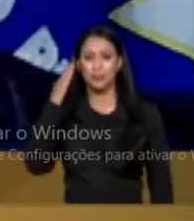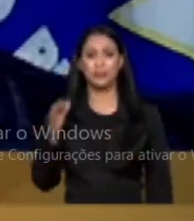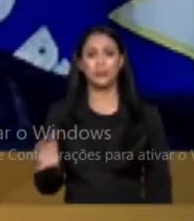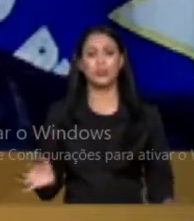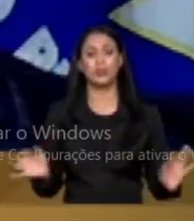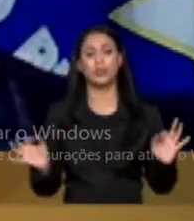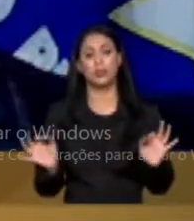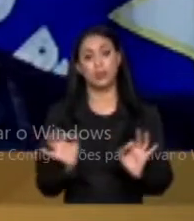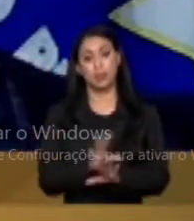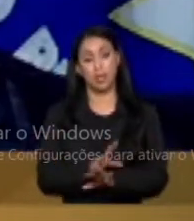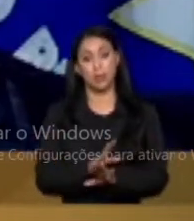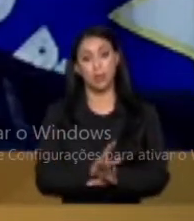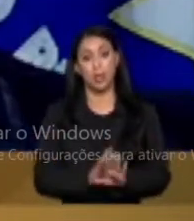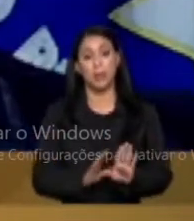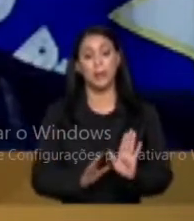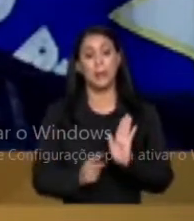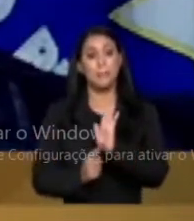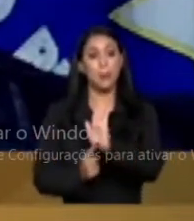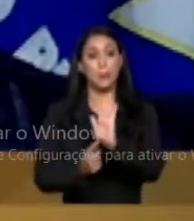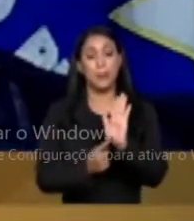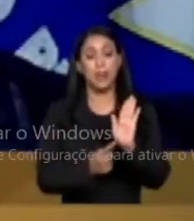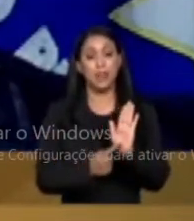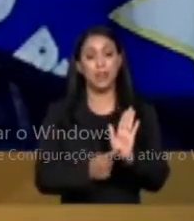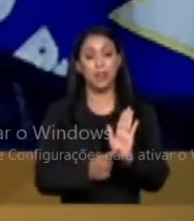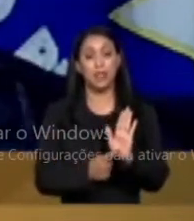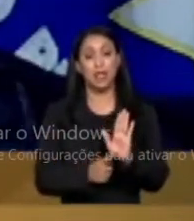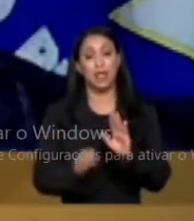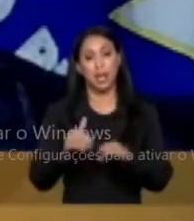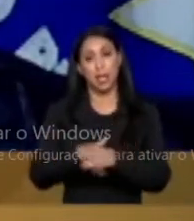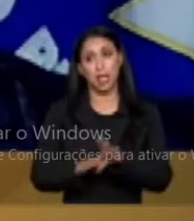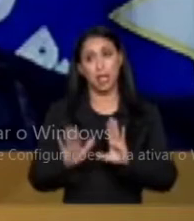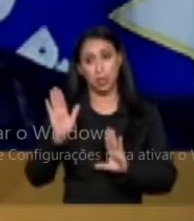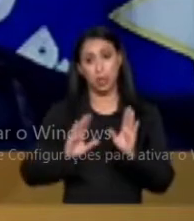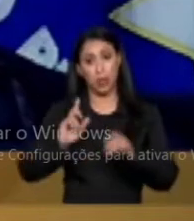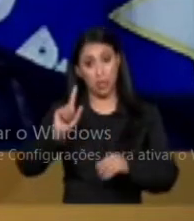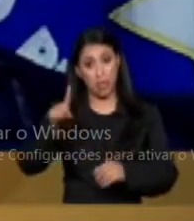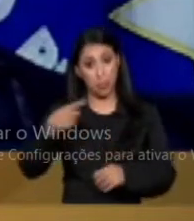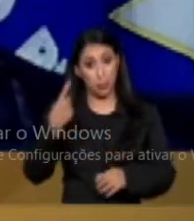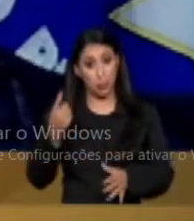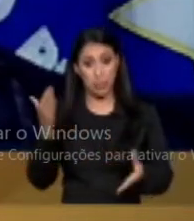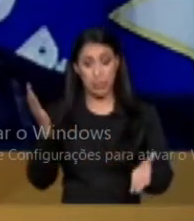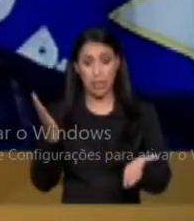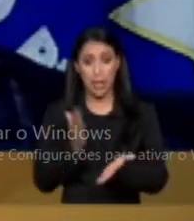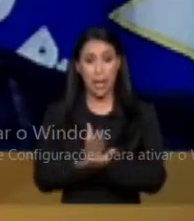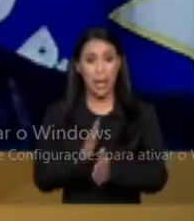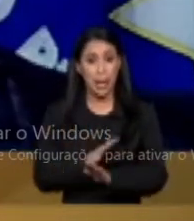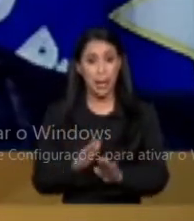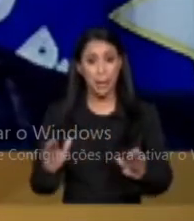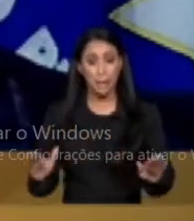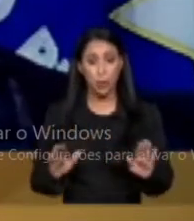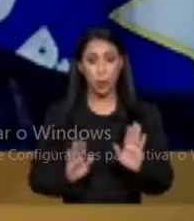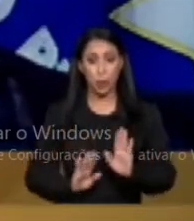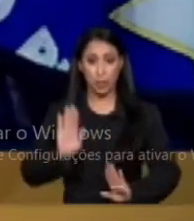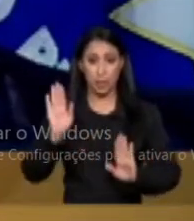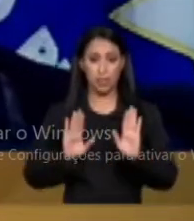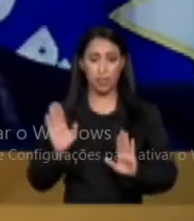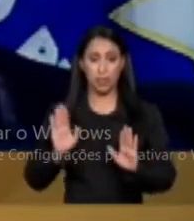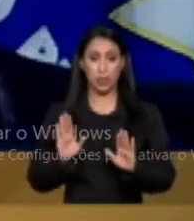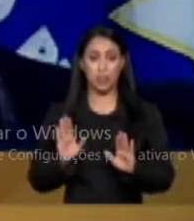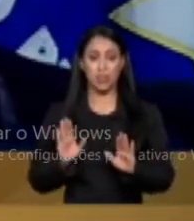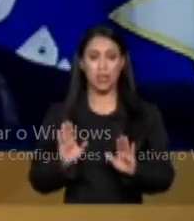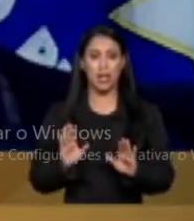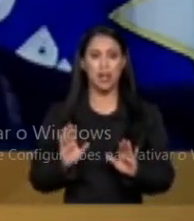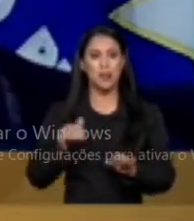da propaganda eleitoral é logo após as eleições, com algum tempo para evitar